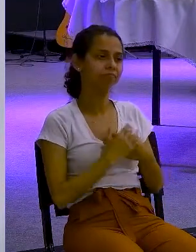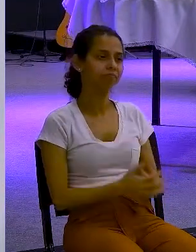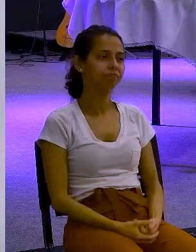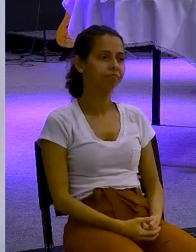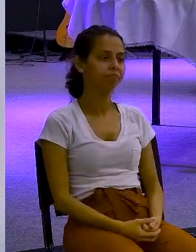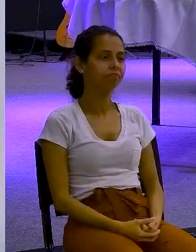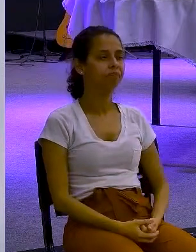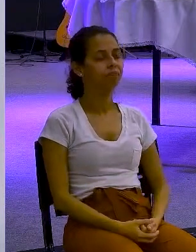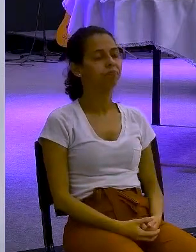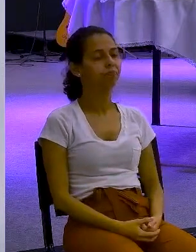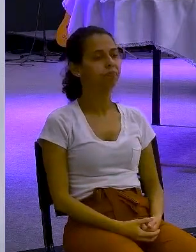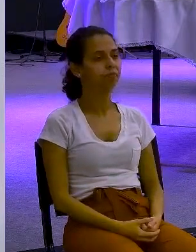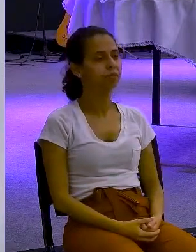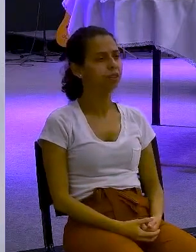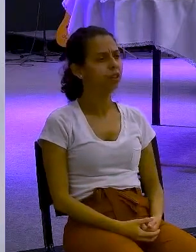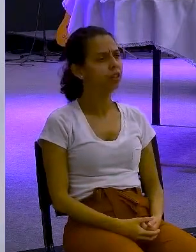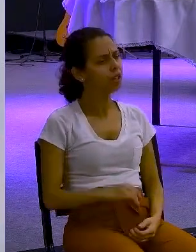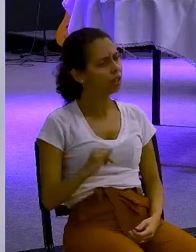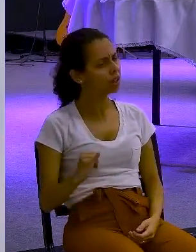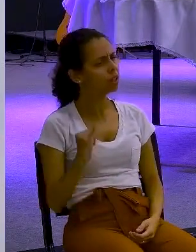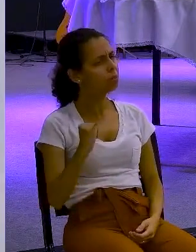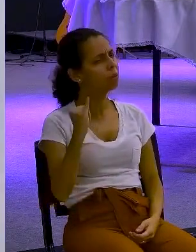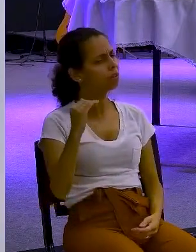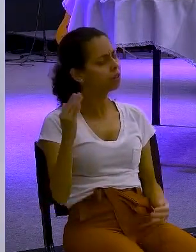E aqui cabe uma consideração importante.